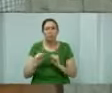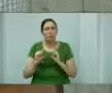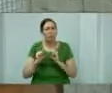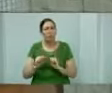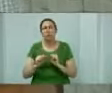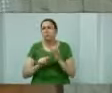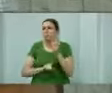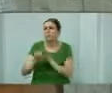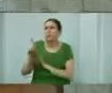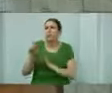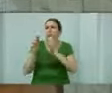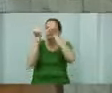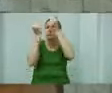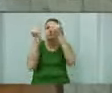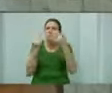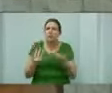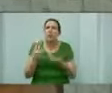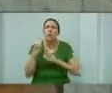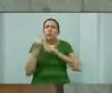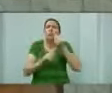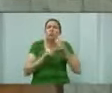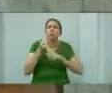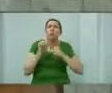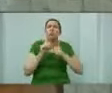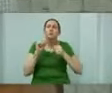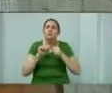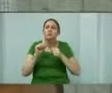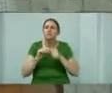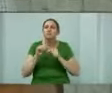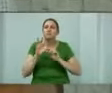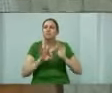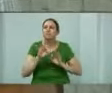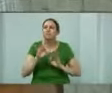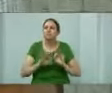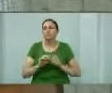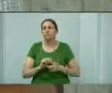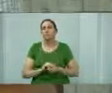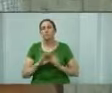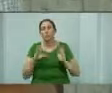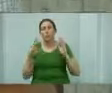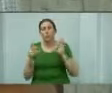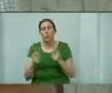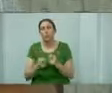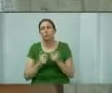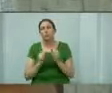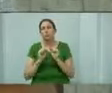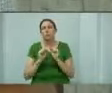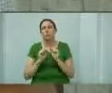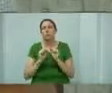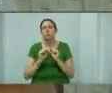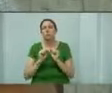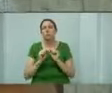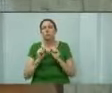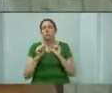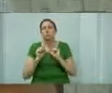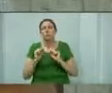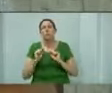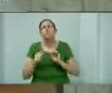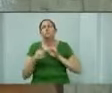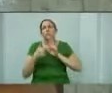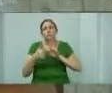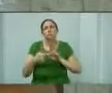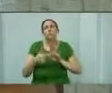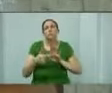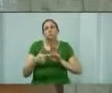isso? Edson, Fazenda, parte do planejamento, todos vão estar aqui, dizendo, ó, como é que é isso? Me detalhe isso.